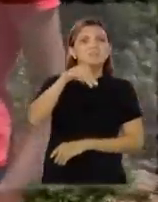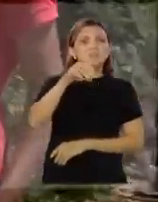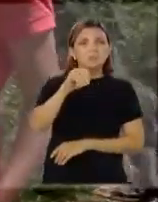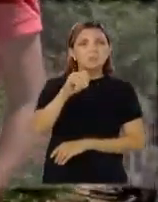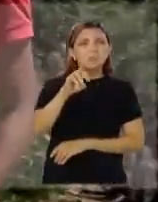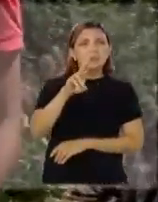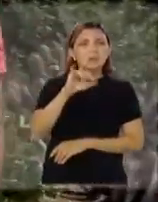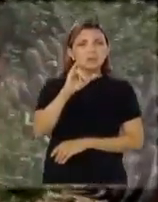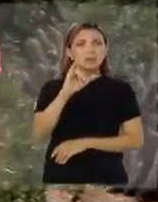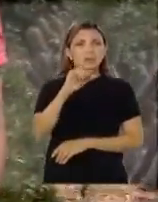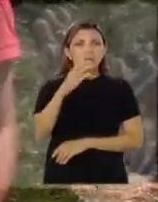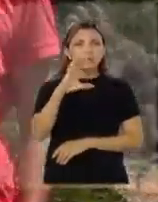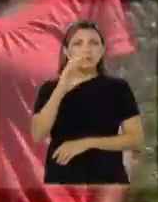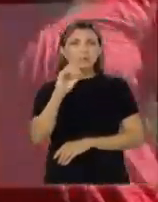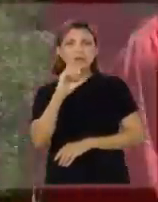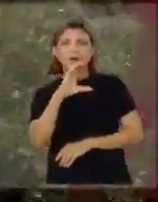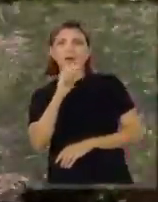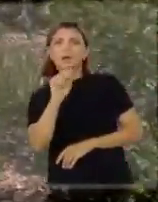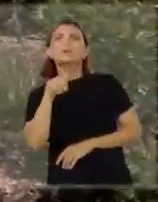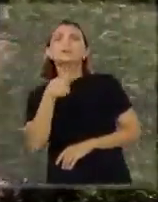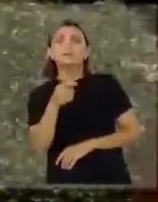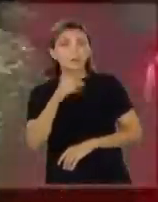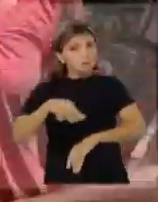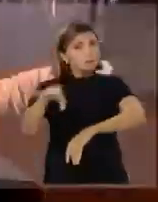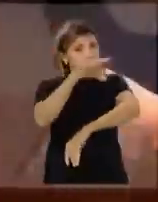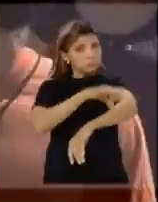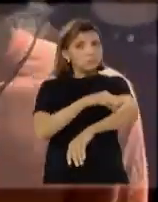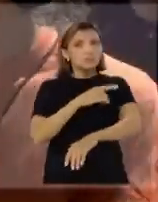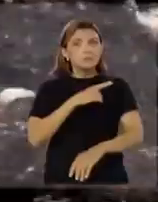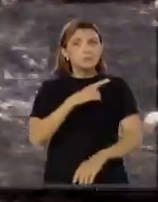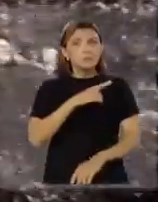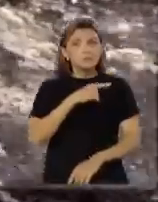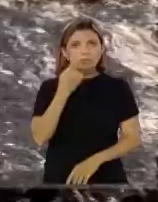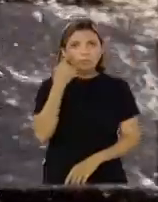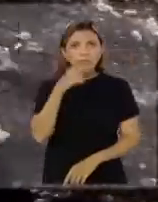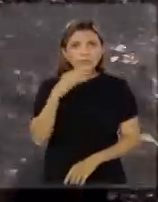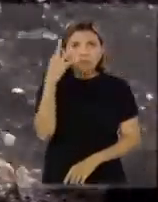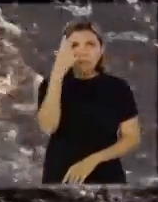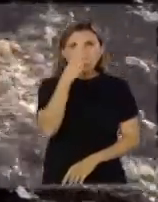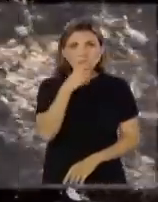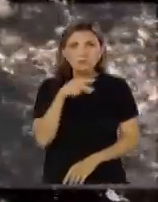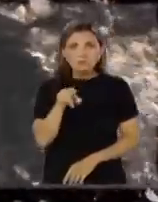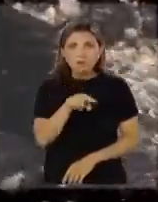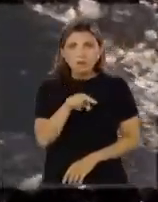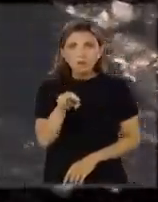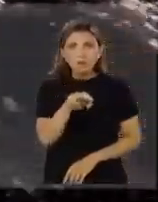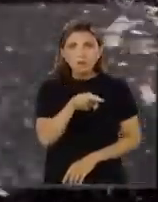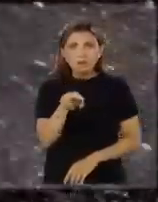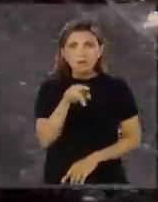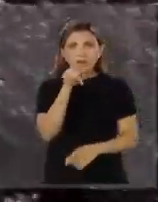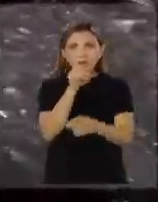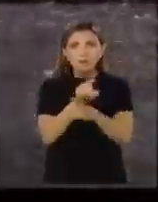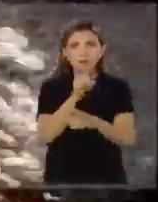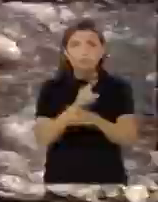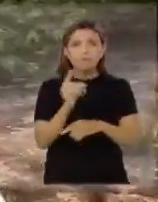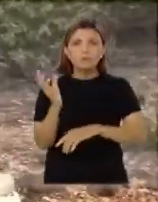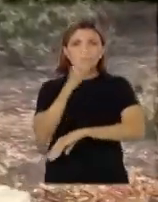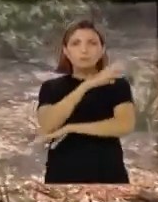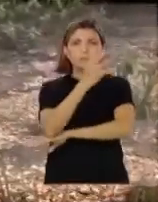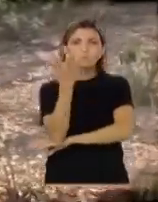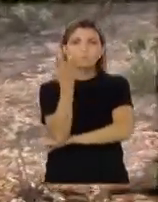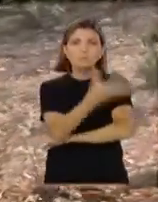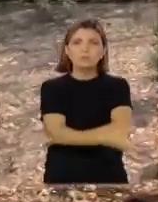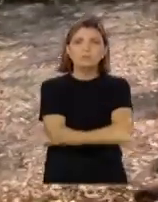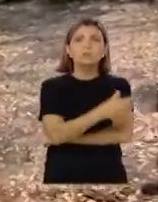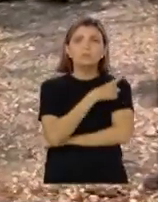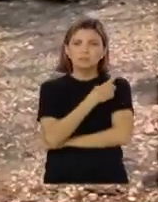muriçoca é o quê, Tonha? Pernilongo, é? É isso. Gente, olha lá que legal! Nossa, que lagarto bonito! É, essa espécie só